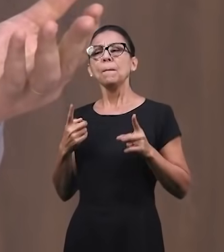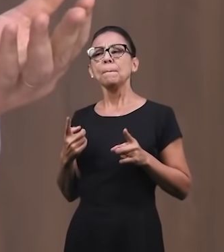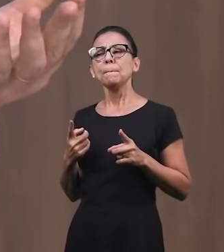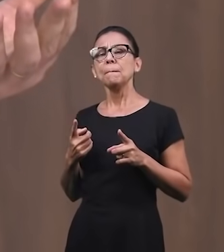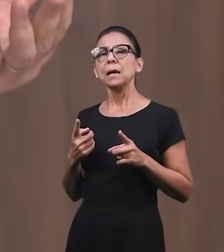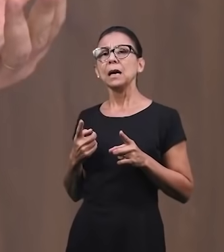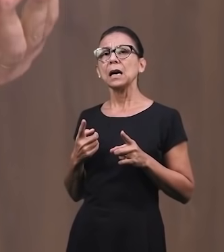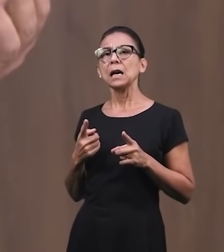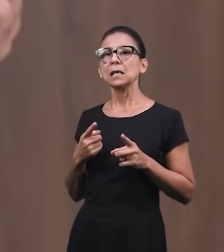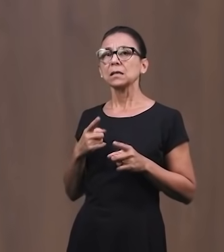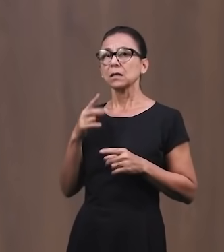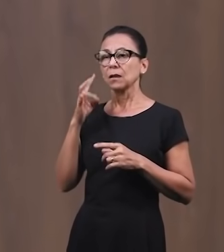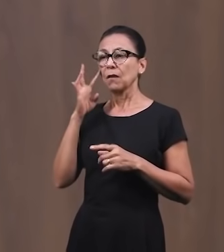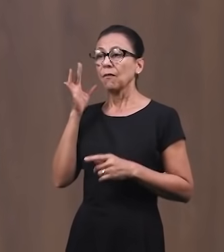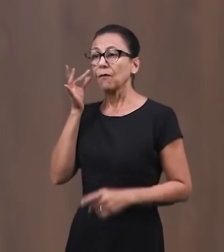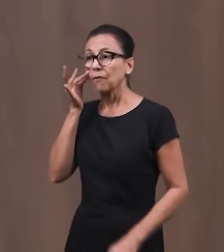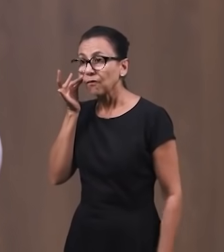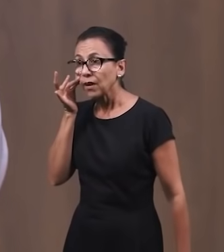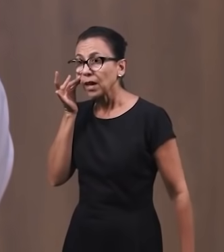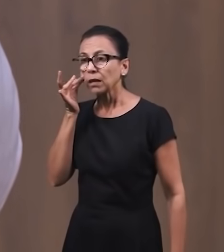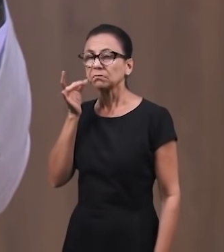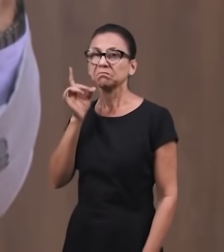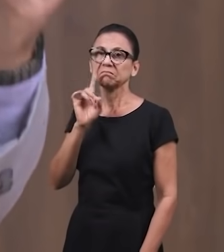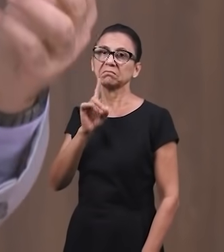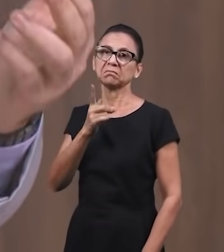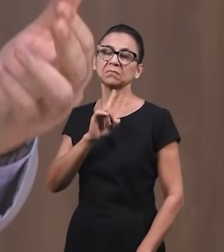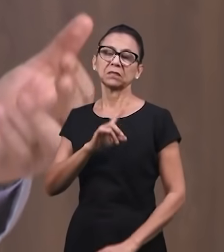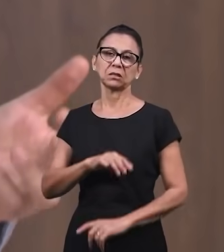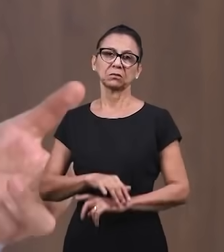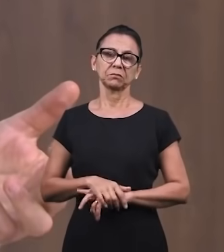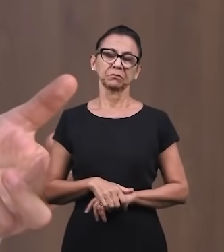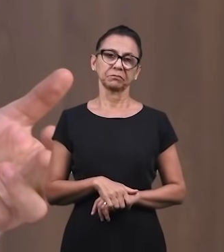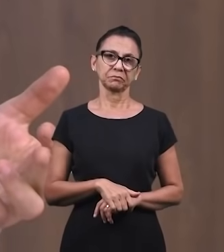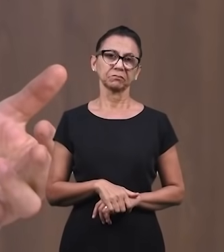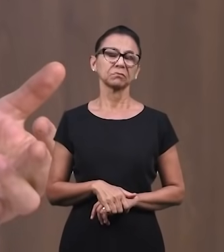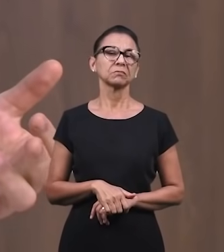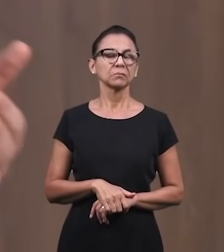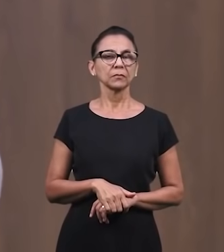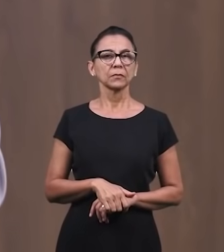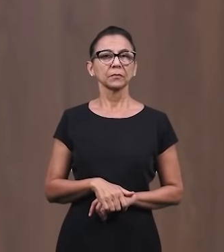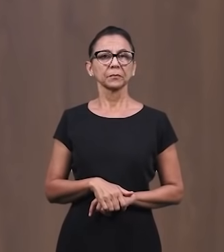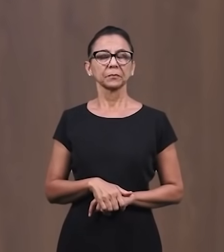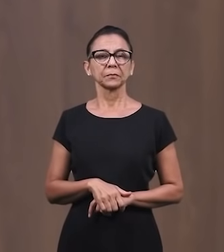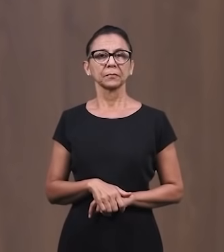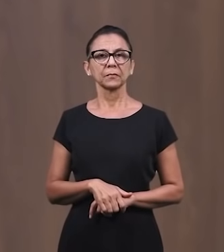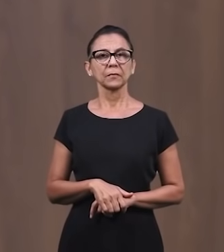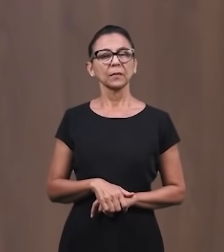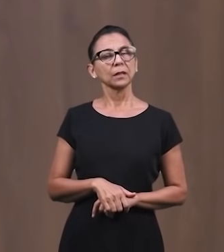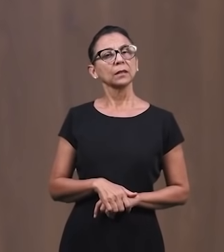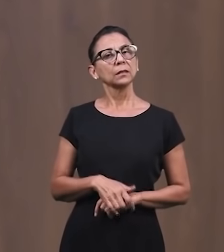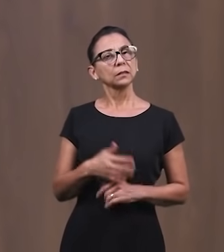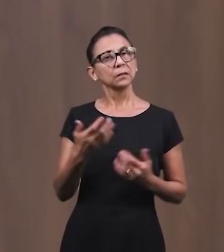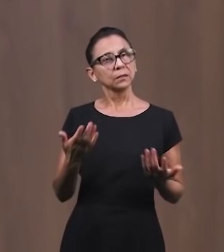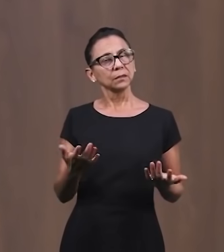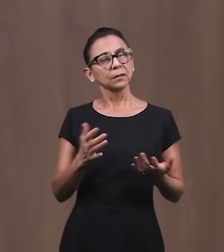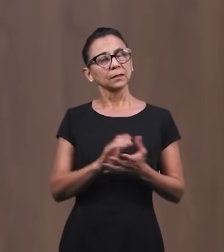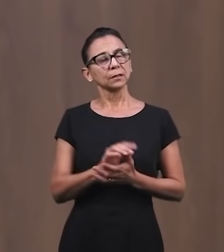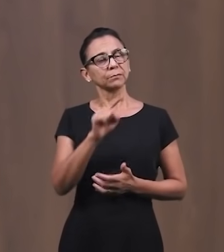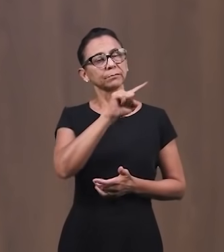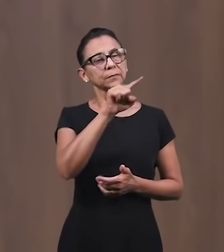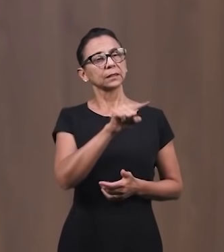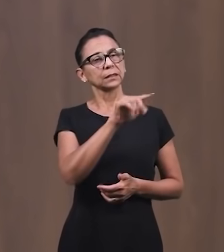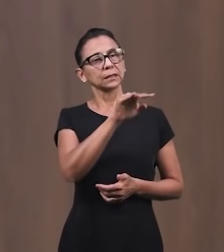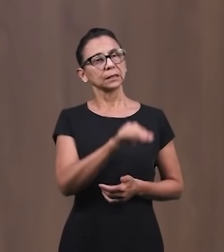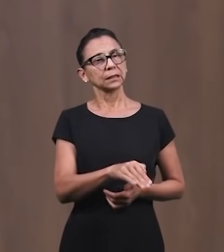de Jesus, em saber quem é Jesus na história e conhecer a Jesus? Era